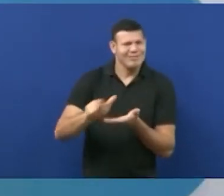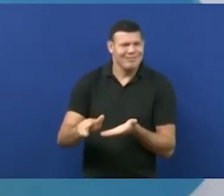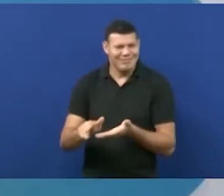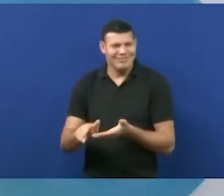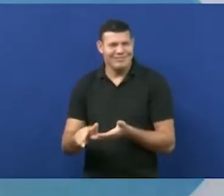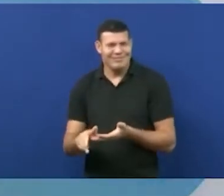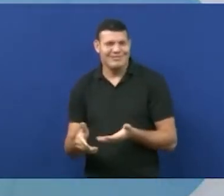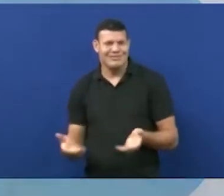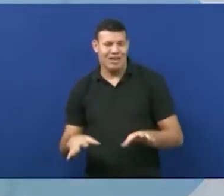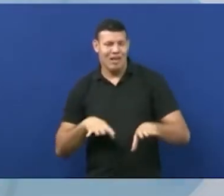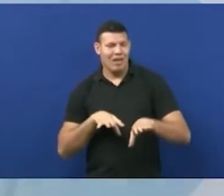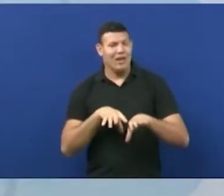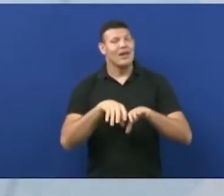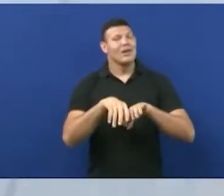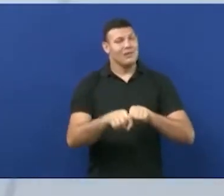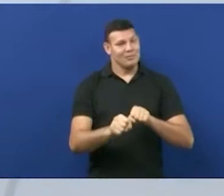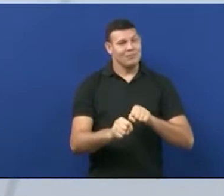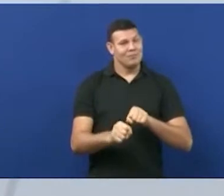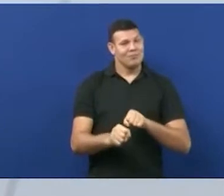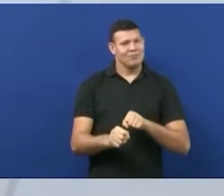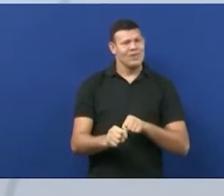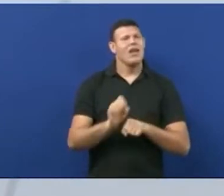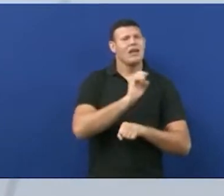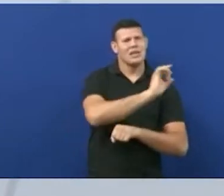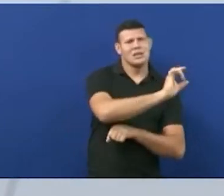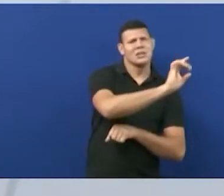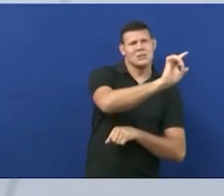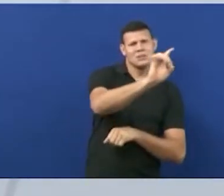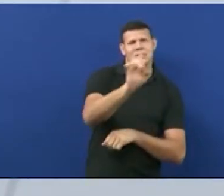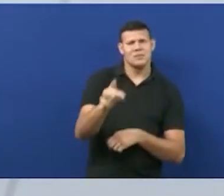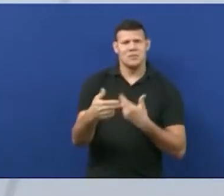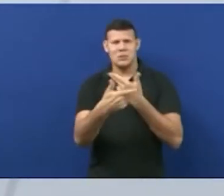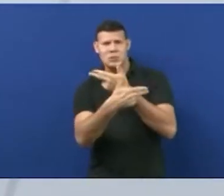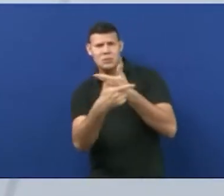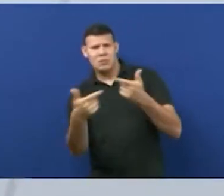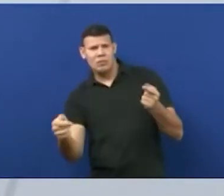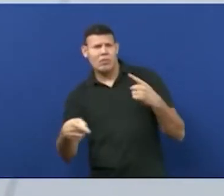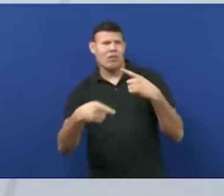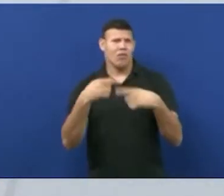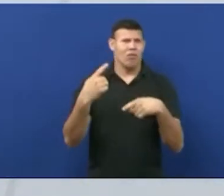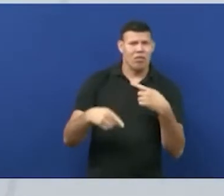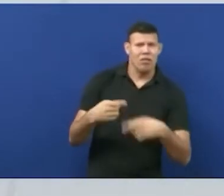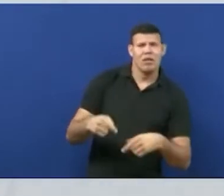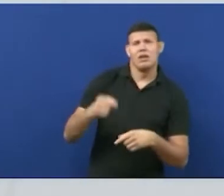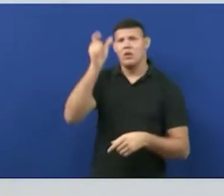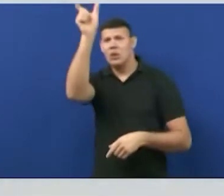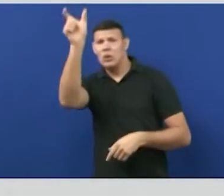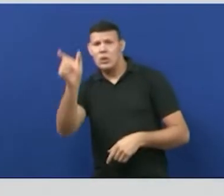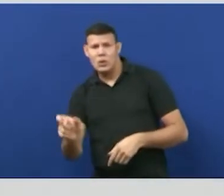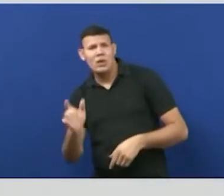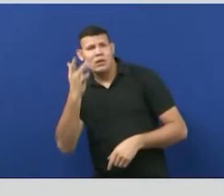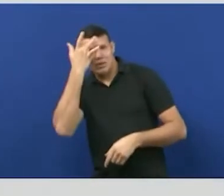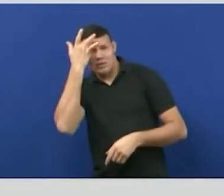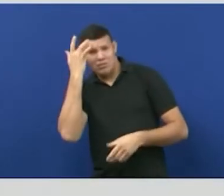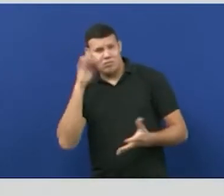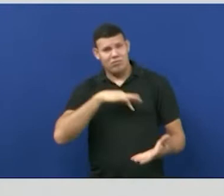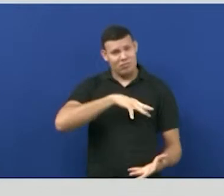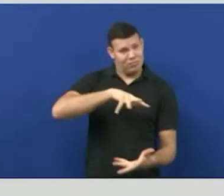compõem todos os objetos, todos os corpos materiais que existem no